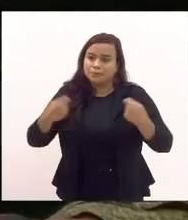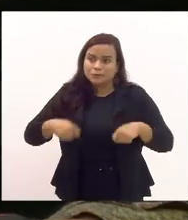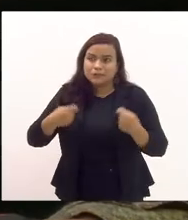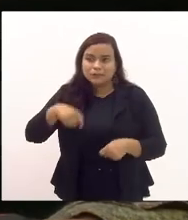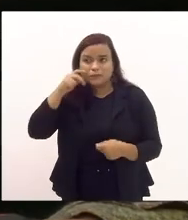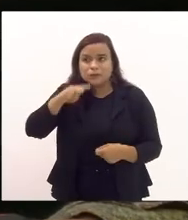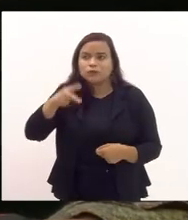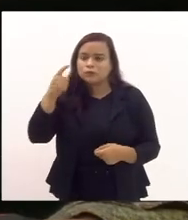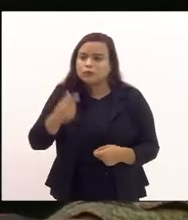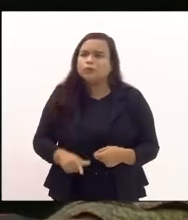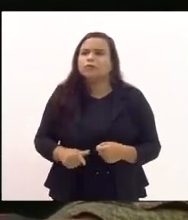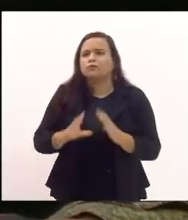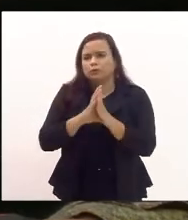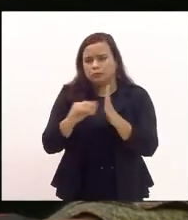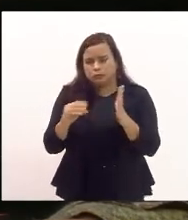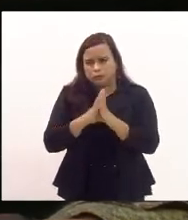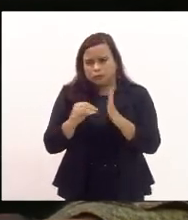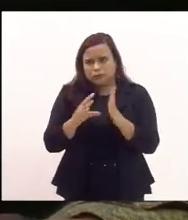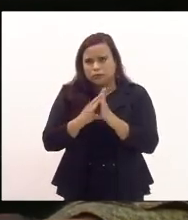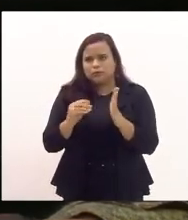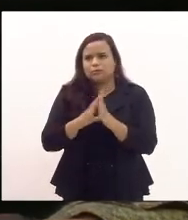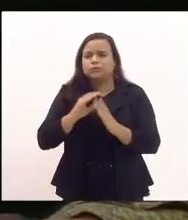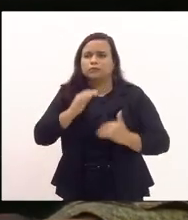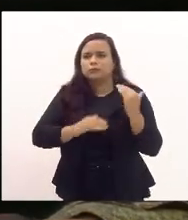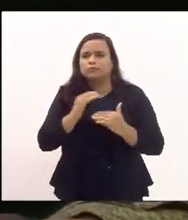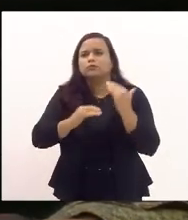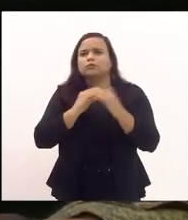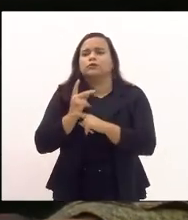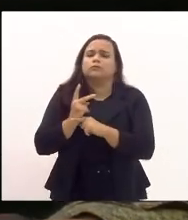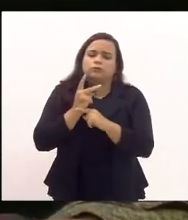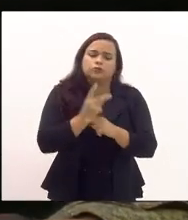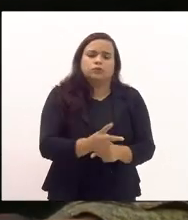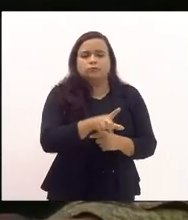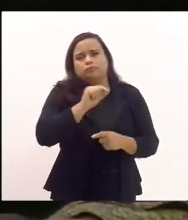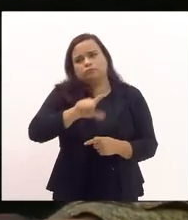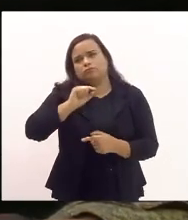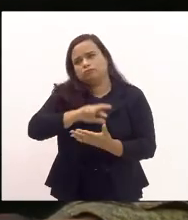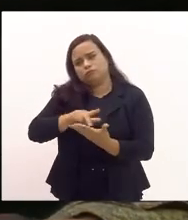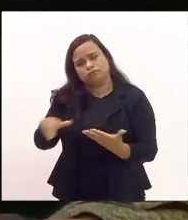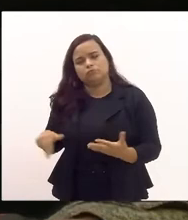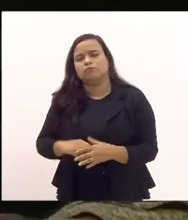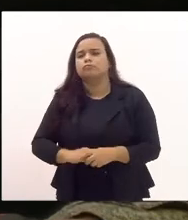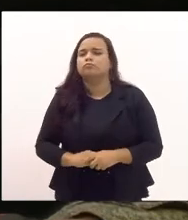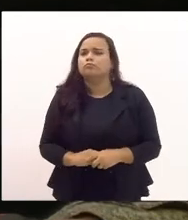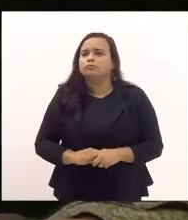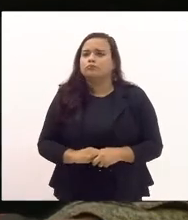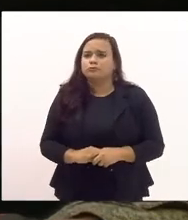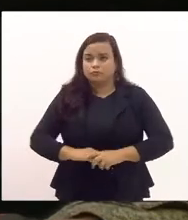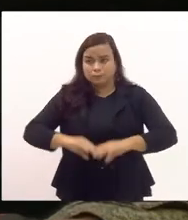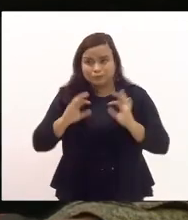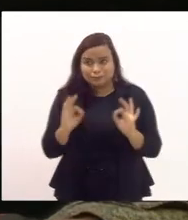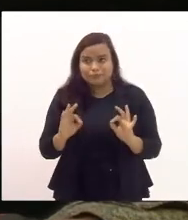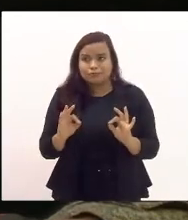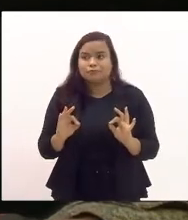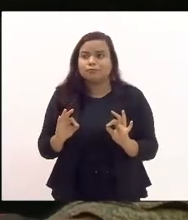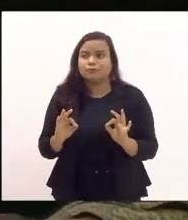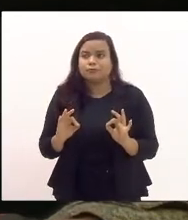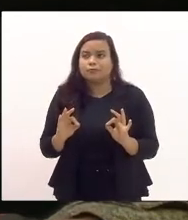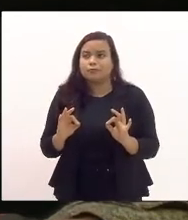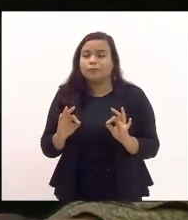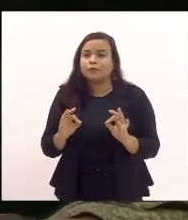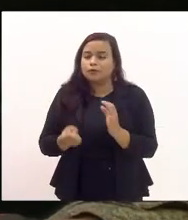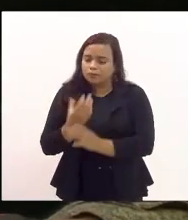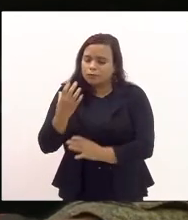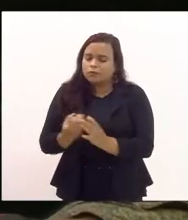rever o nosso modelo de desenvolvimento buscar alternativas a eles Girl o que haja